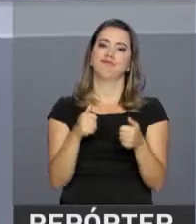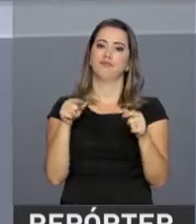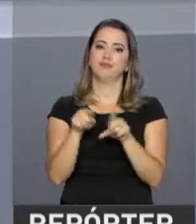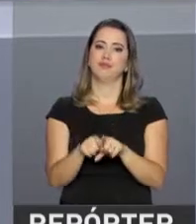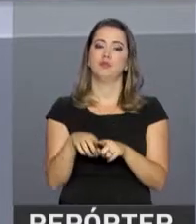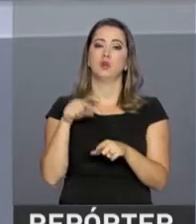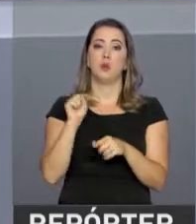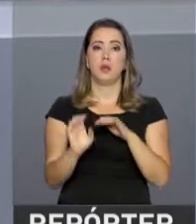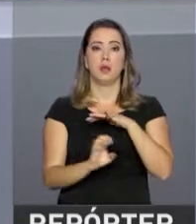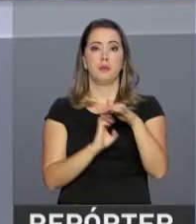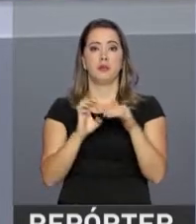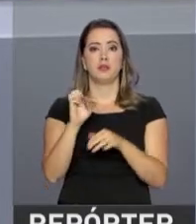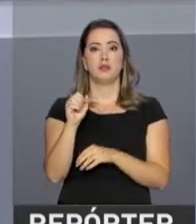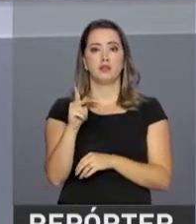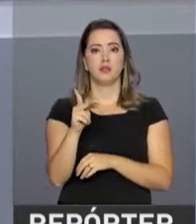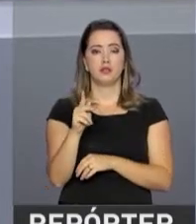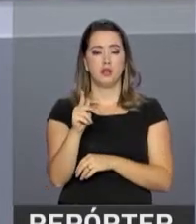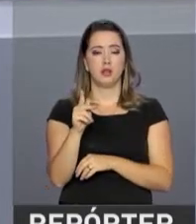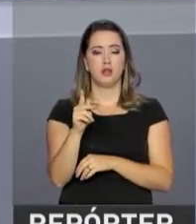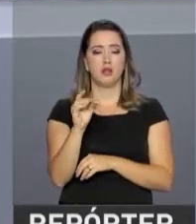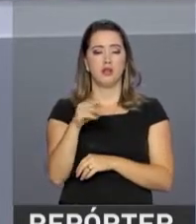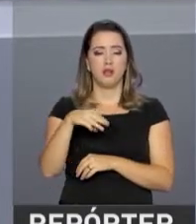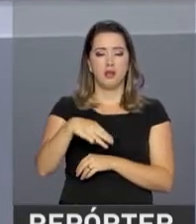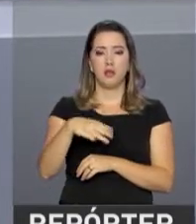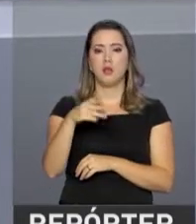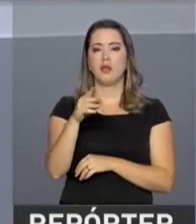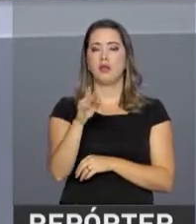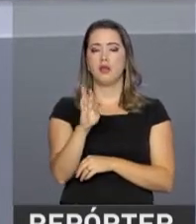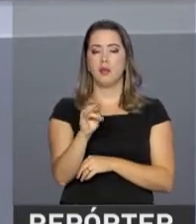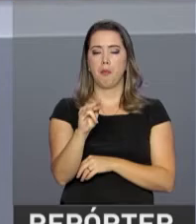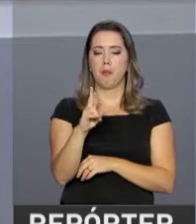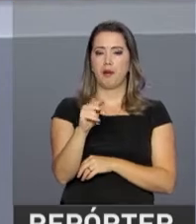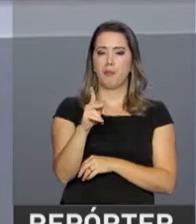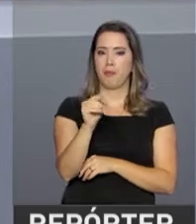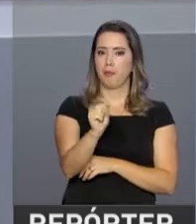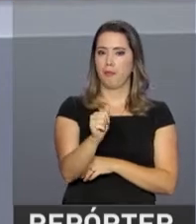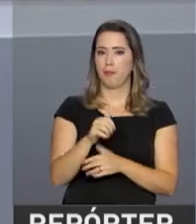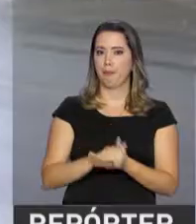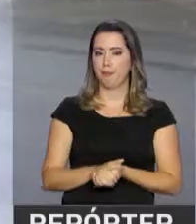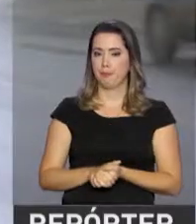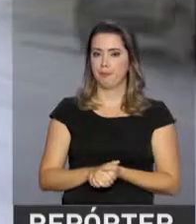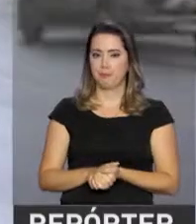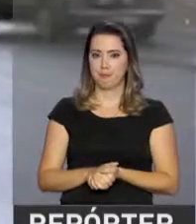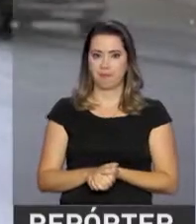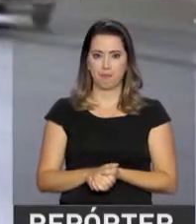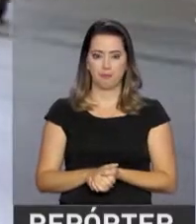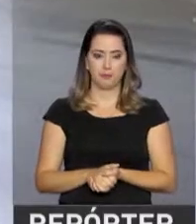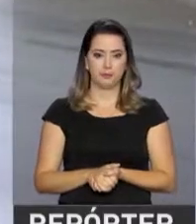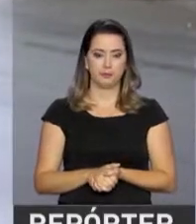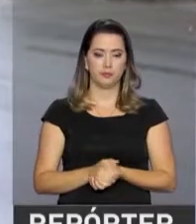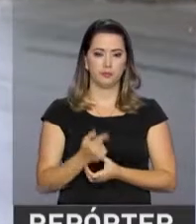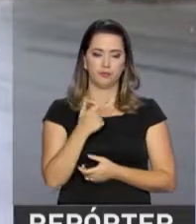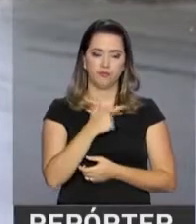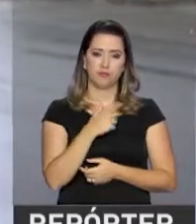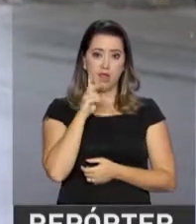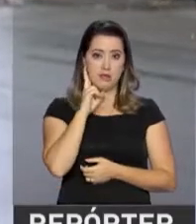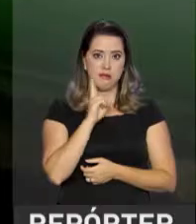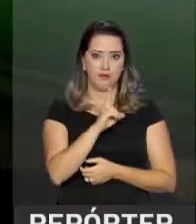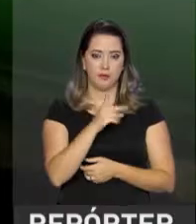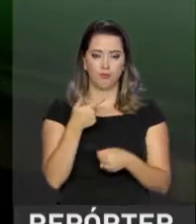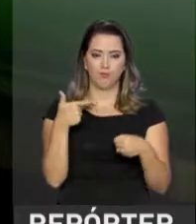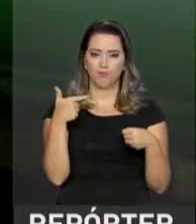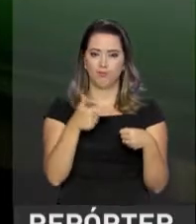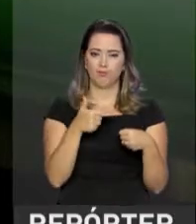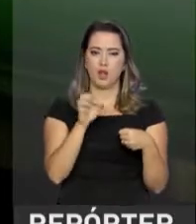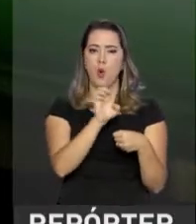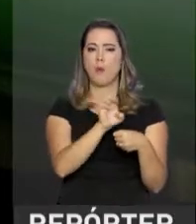agroenergia é uma das instituições coordenadoras desse projeto nos postos de combustível